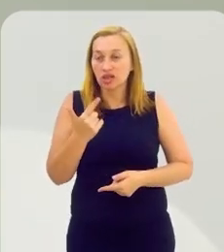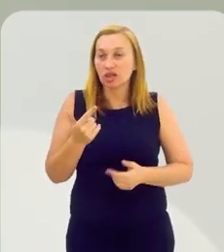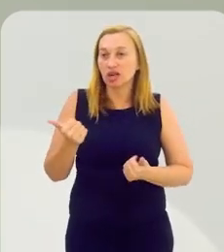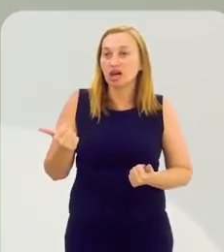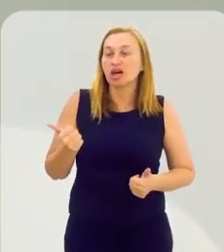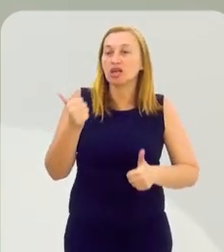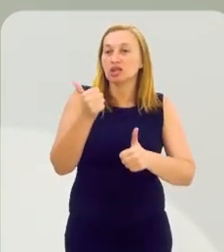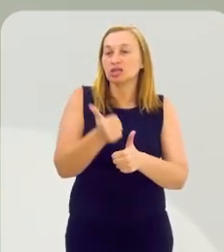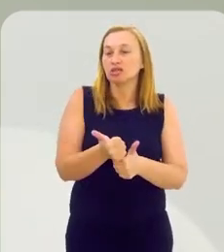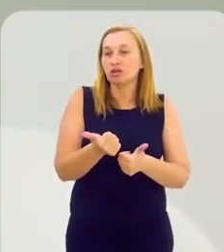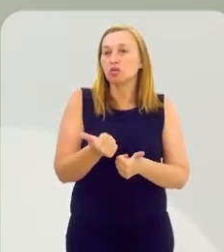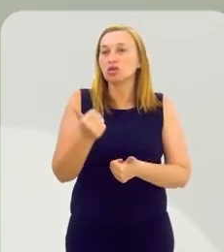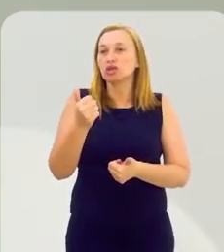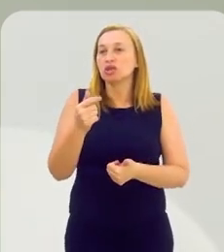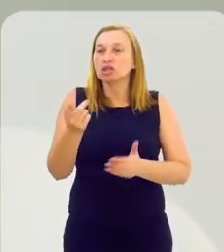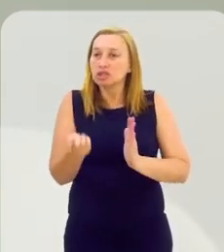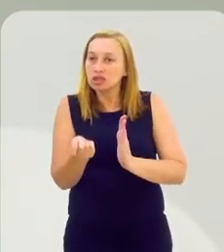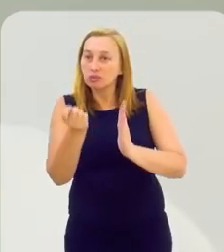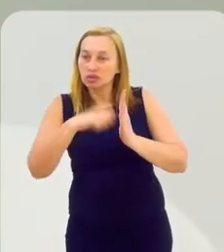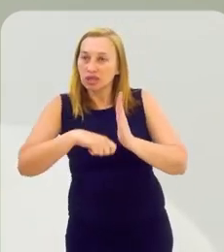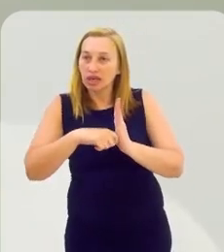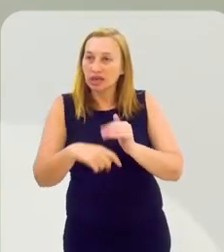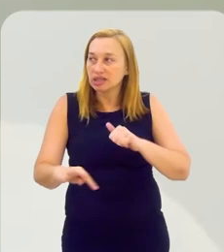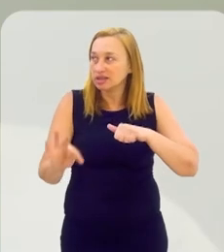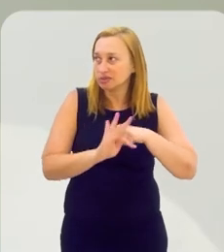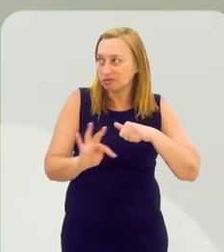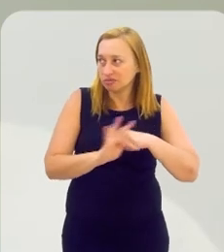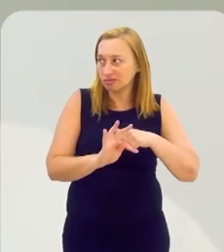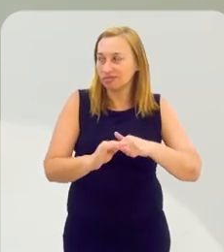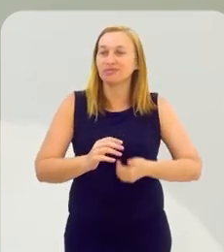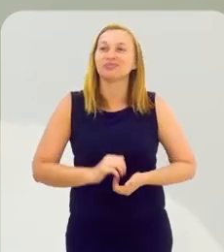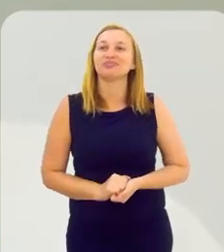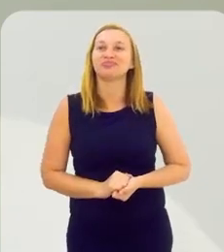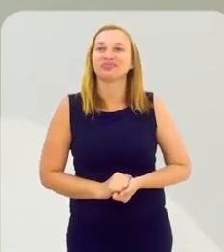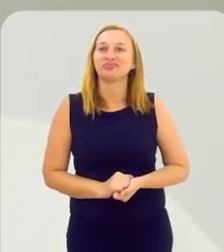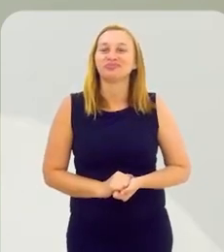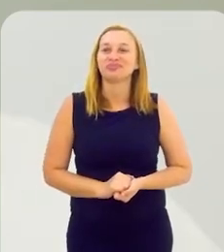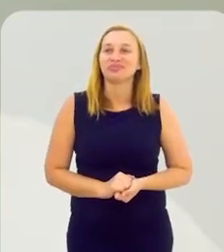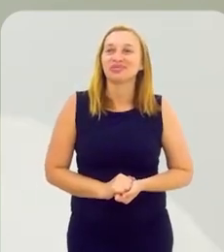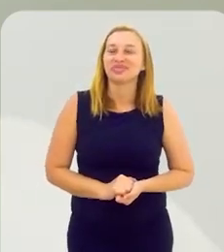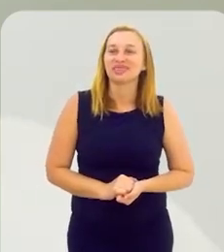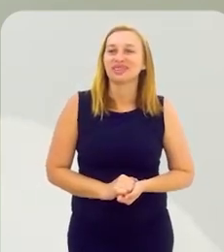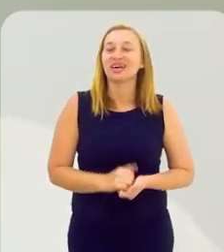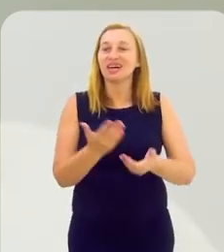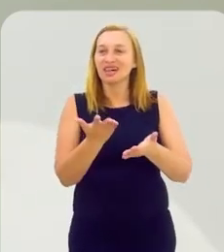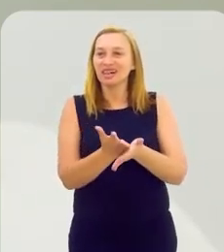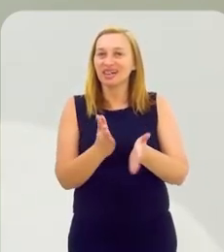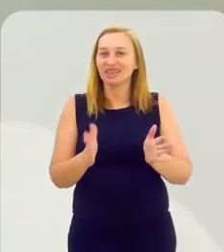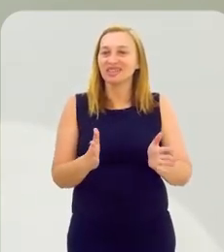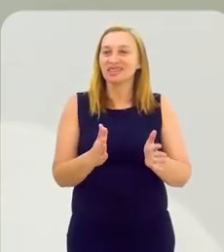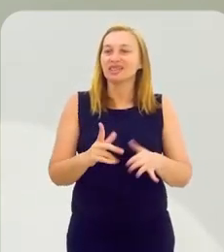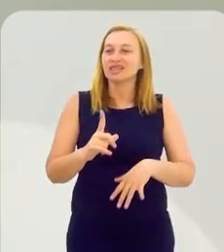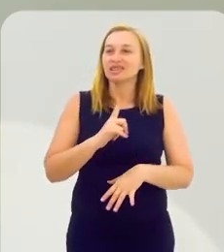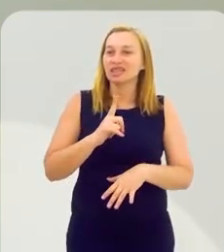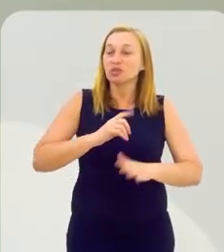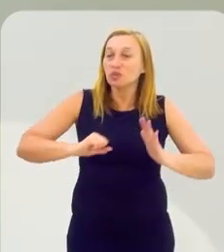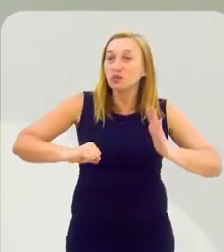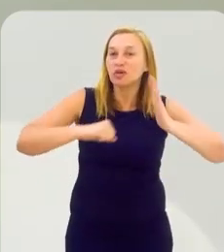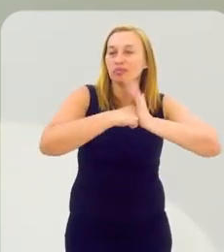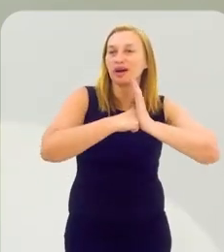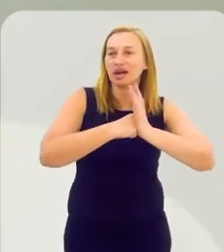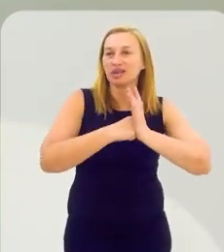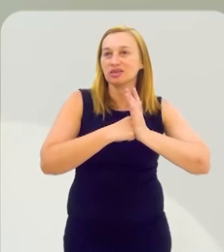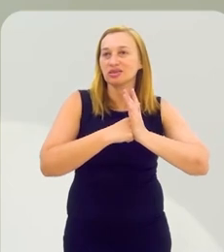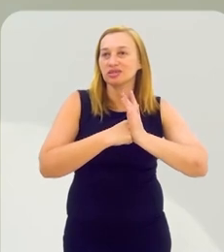relação à substituição tributária. Isso é bem técnico, não vou entrar em detalhes, mas são filigranas da legislação que acabam gerando um